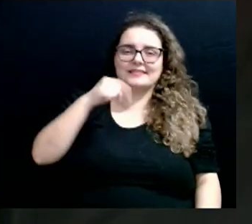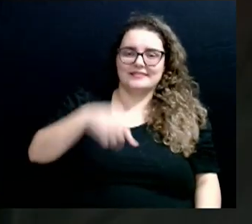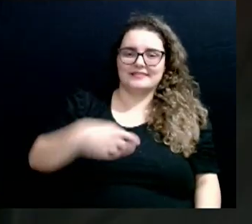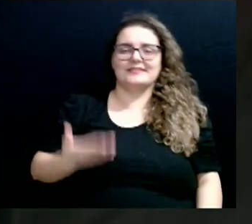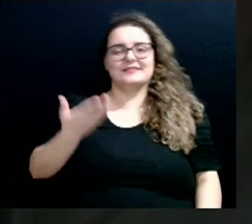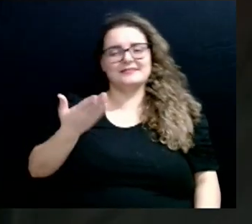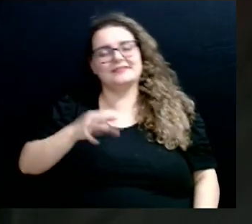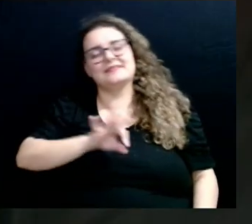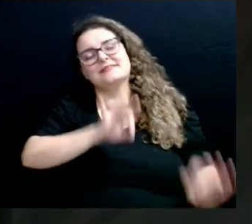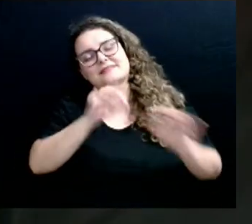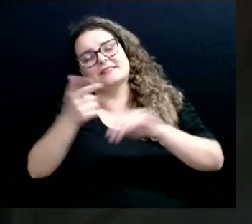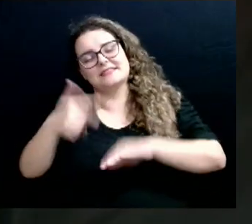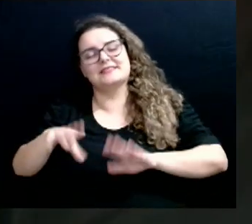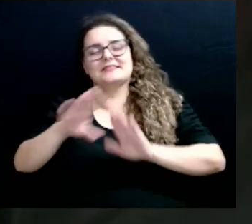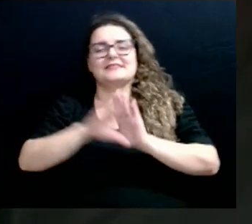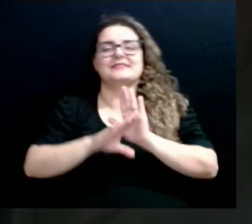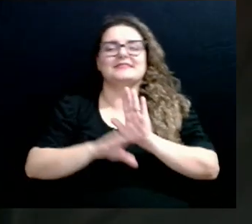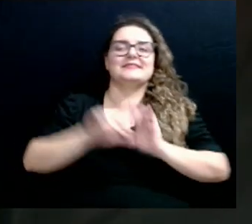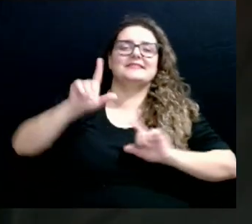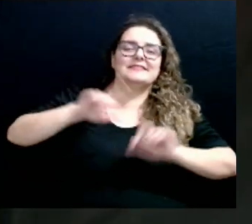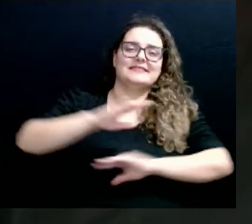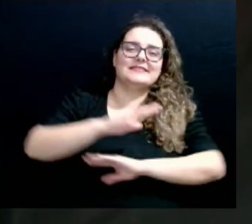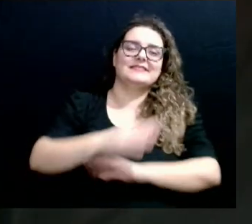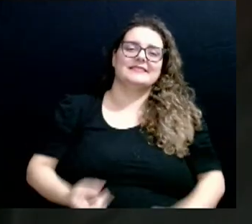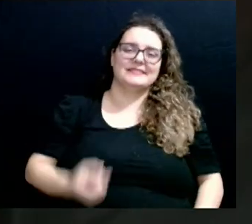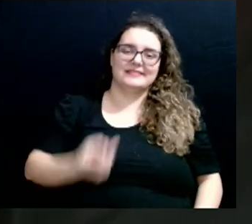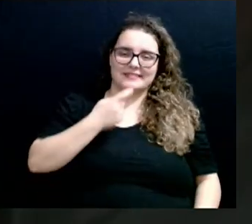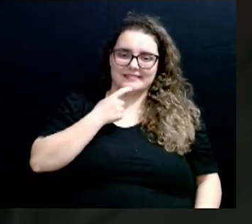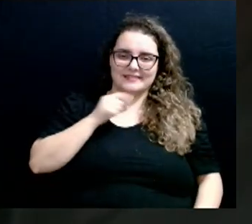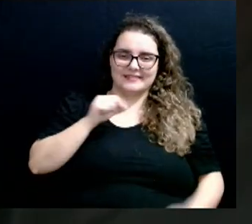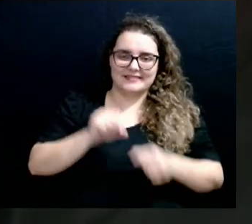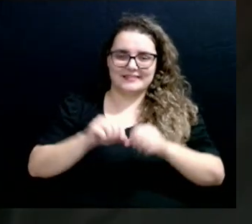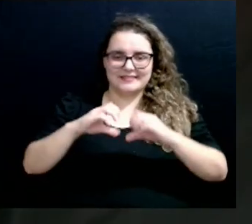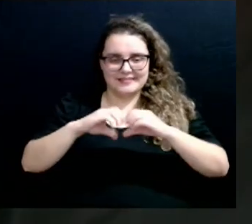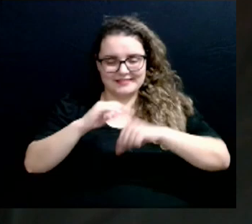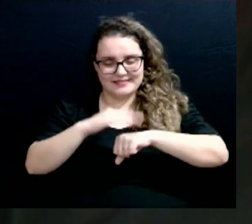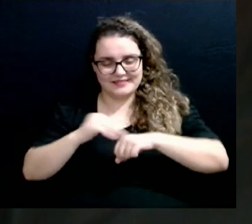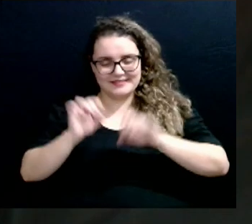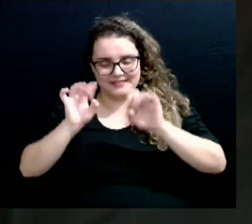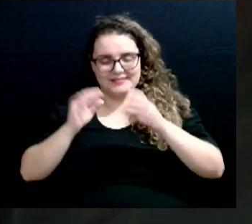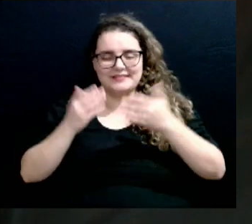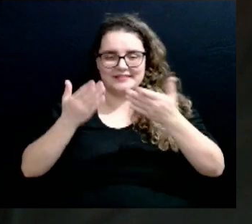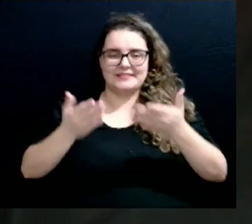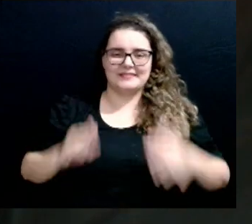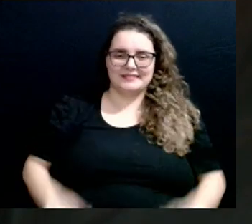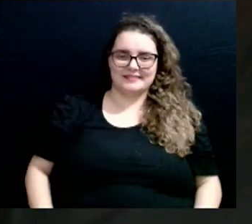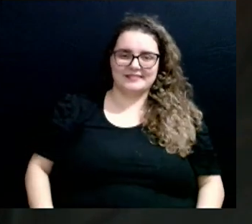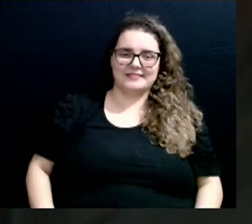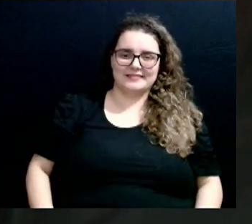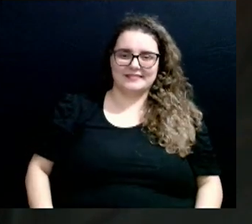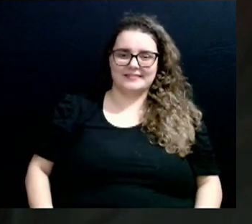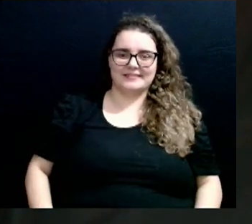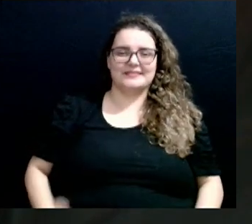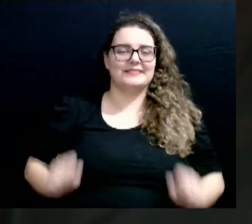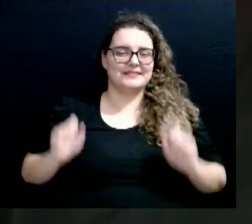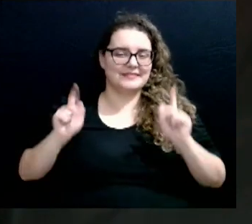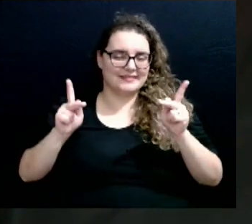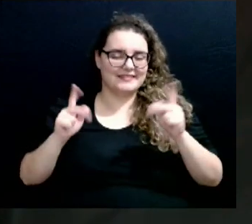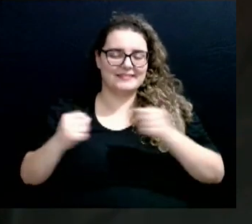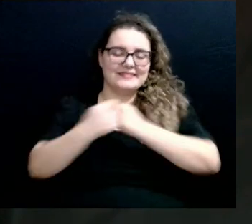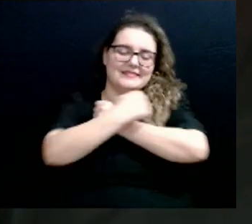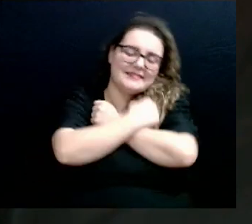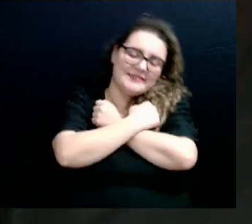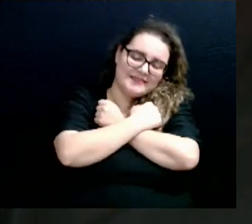a programação da TV Câmara Campinas, feita com muito carinho, especialmente para você que está aí do outro lado, tá bom? Grande abraço, se